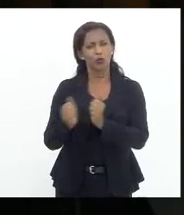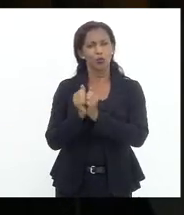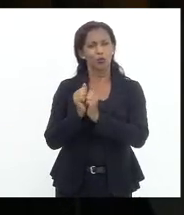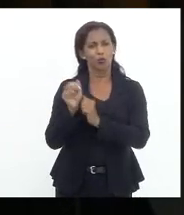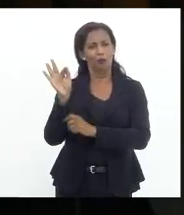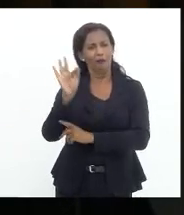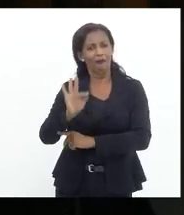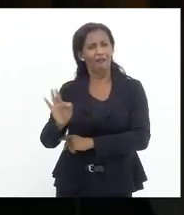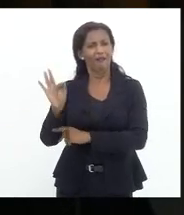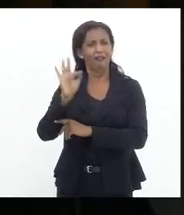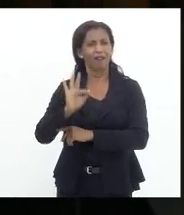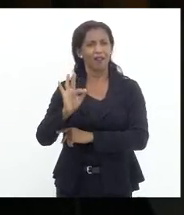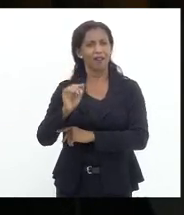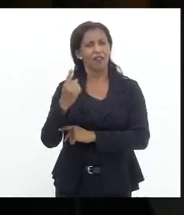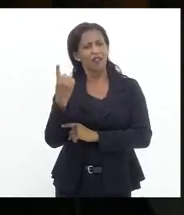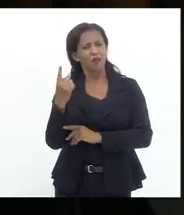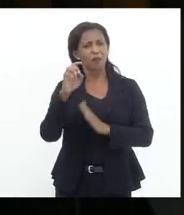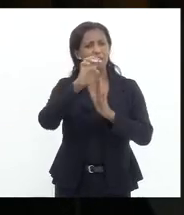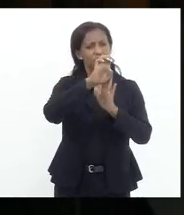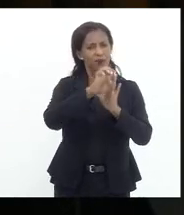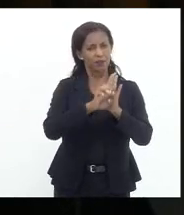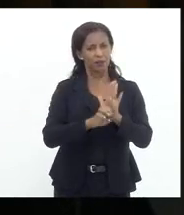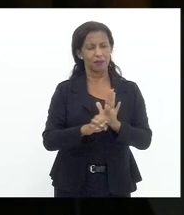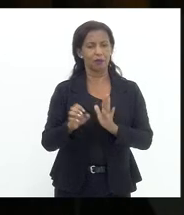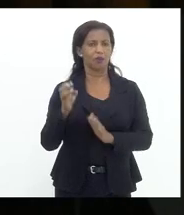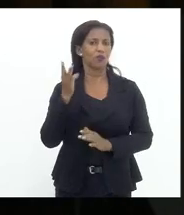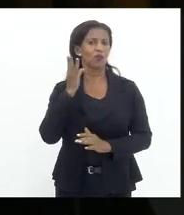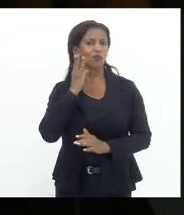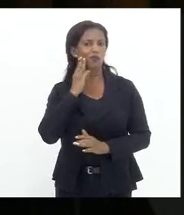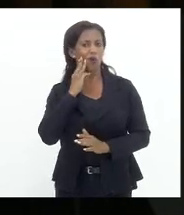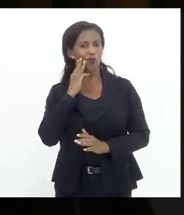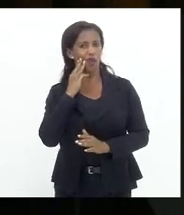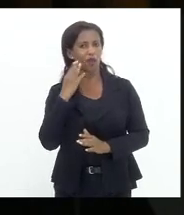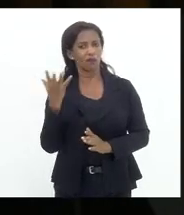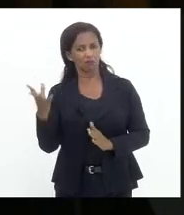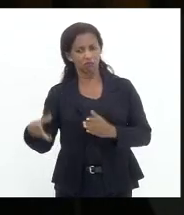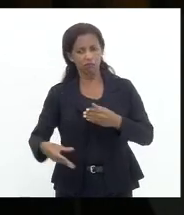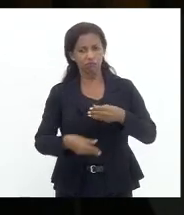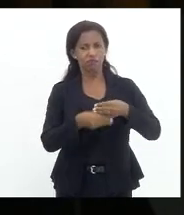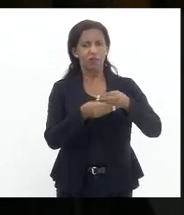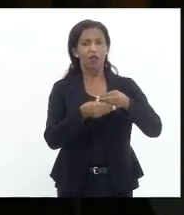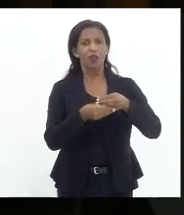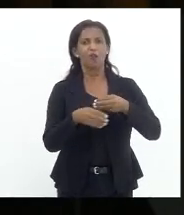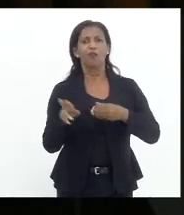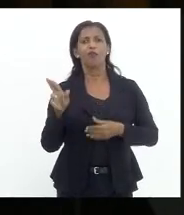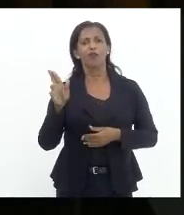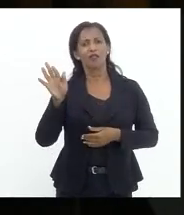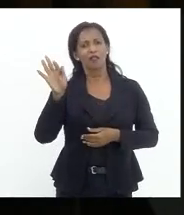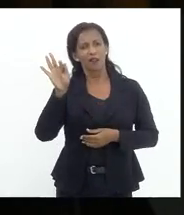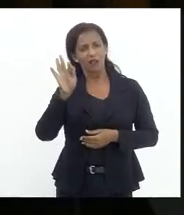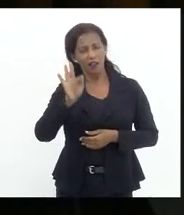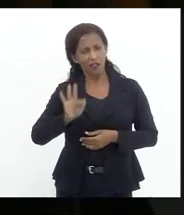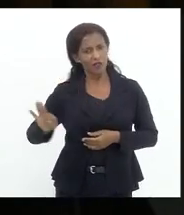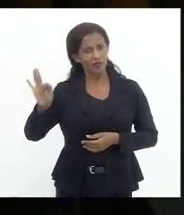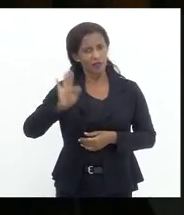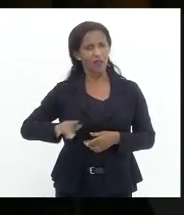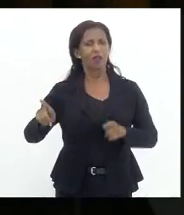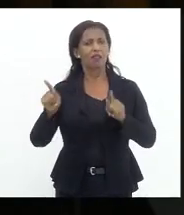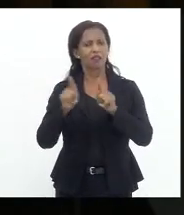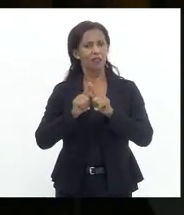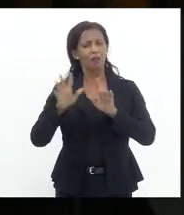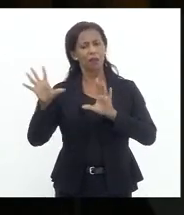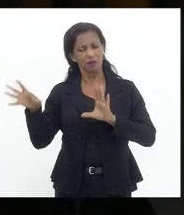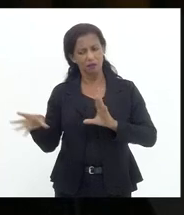uma das emendas que o deputado Valdec, inclusive, sugeriu foi que as universidades também figurassem dentro